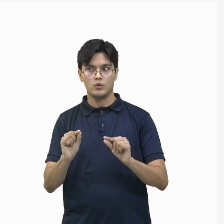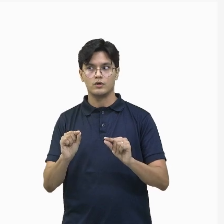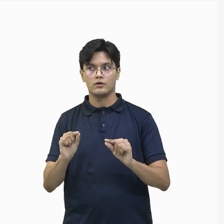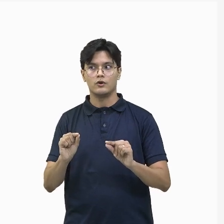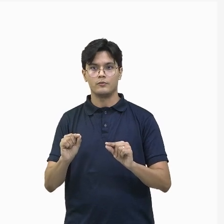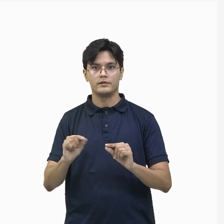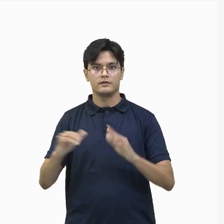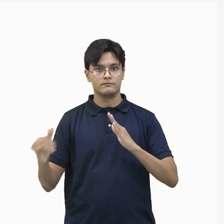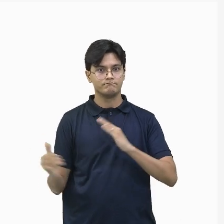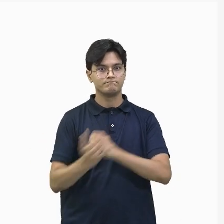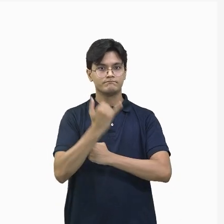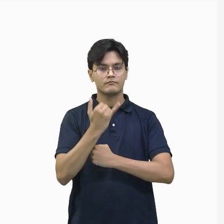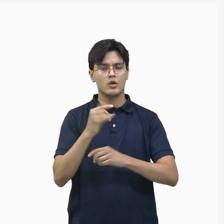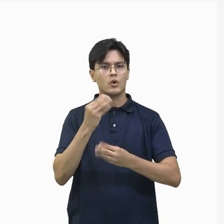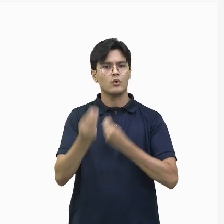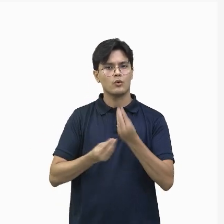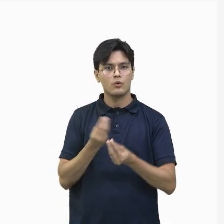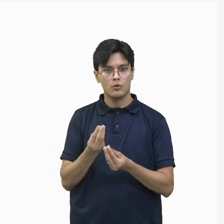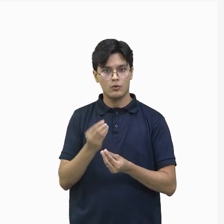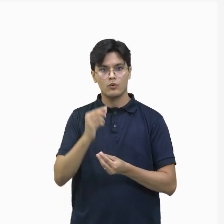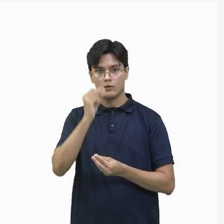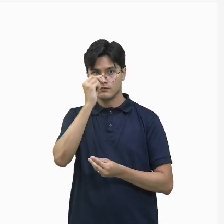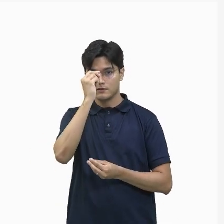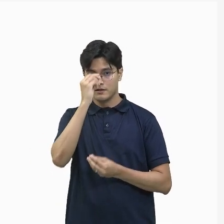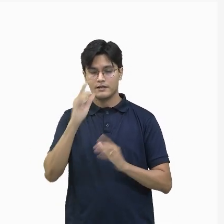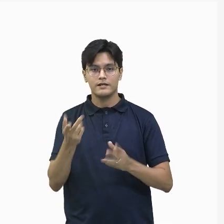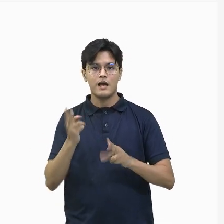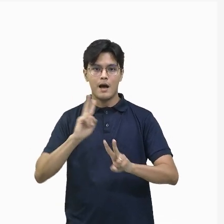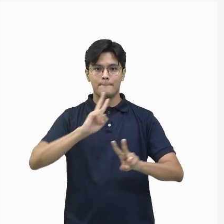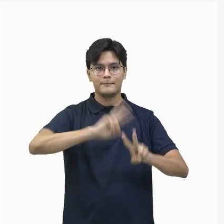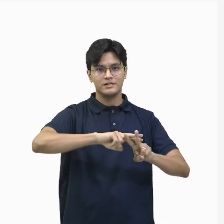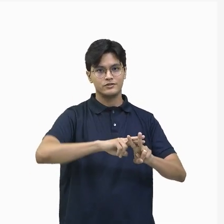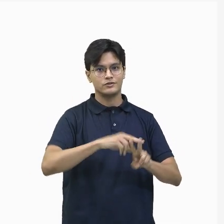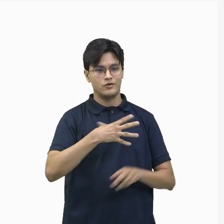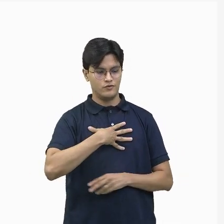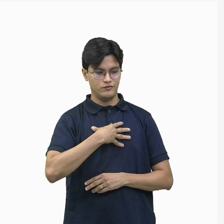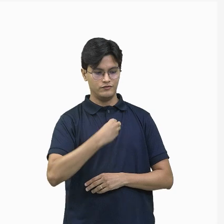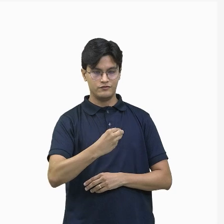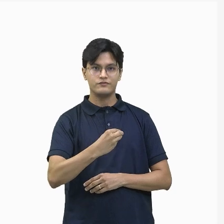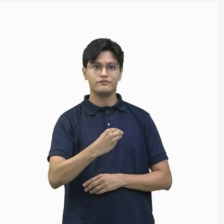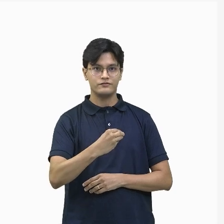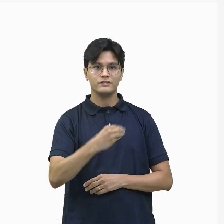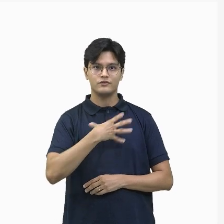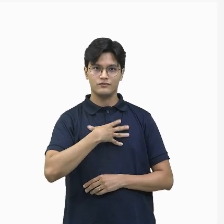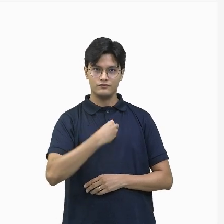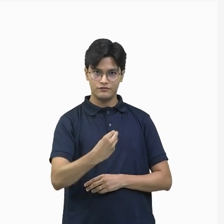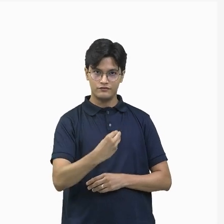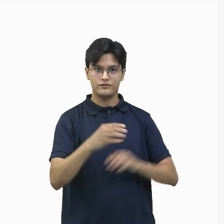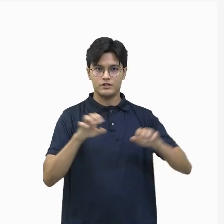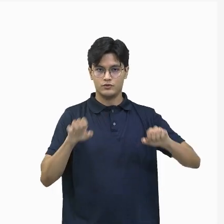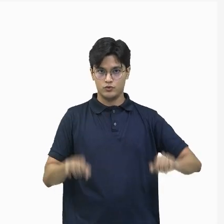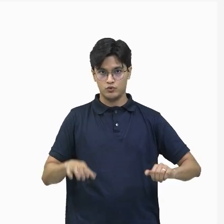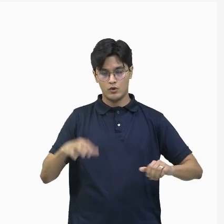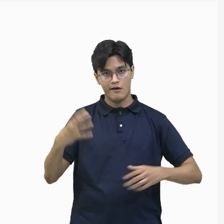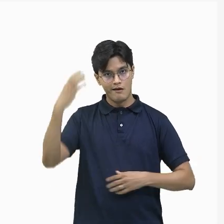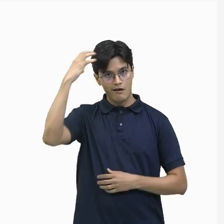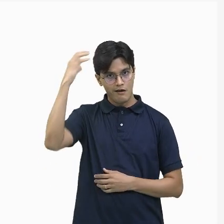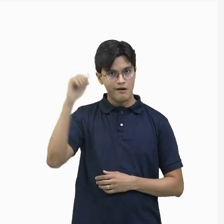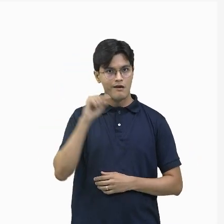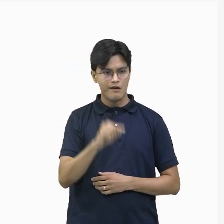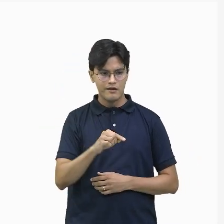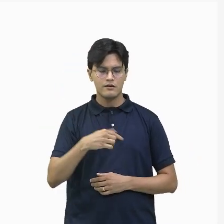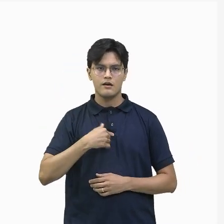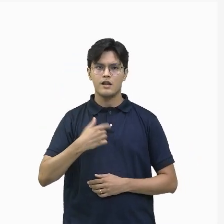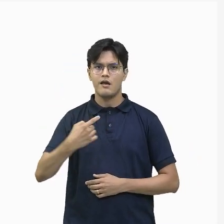do trono franco, o Childerico III, em 751 e proclamou-se rei dos francos. Com isso,